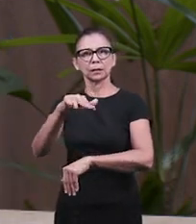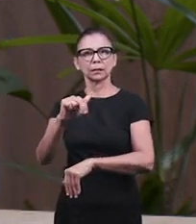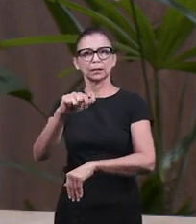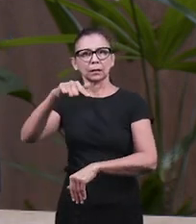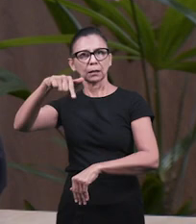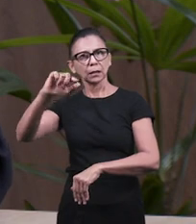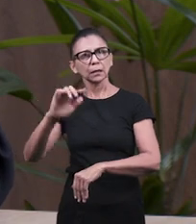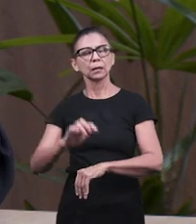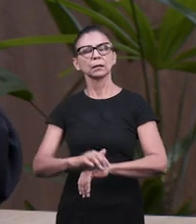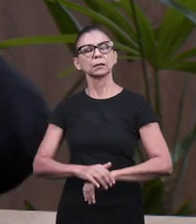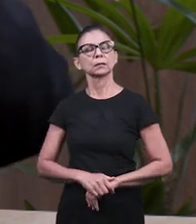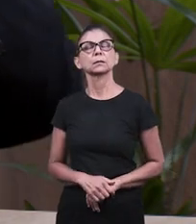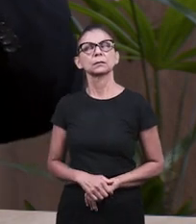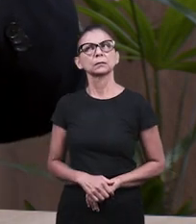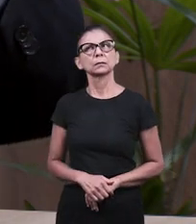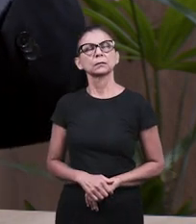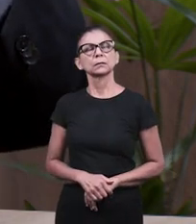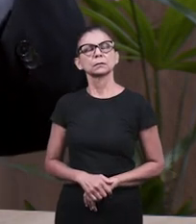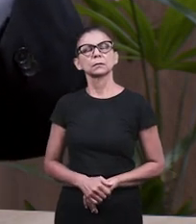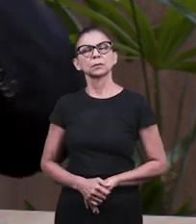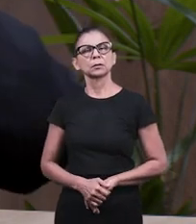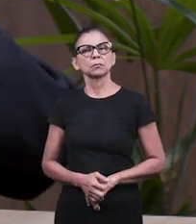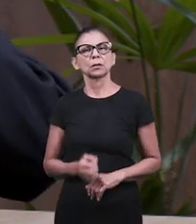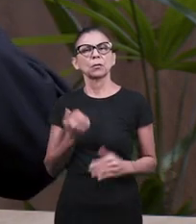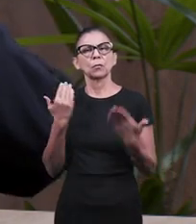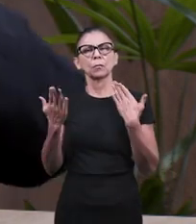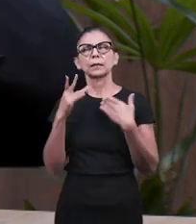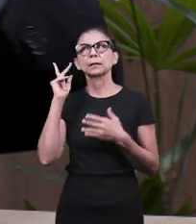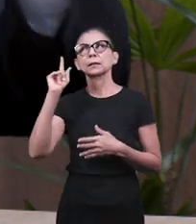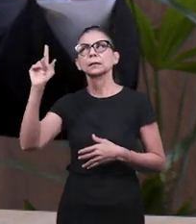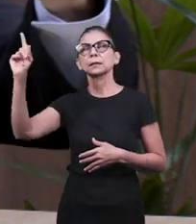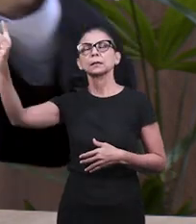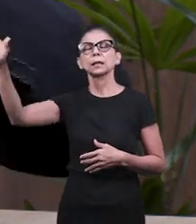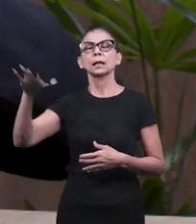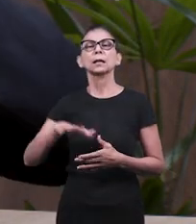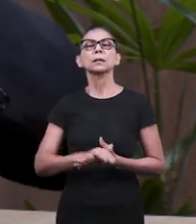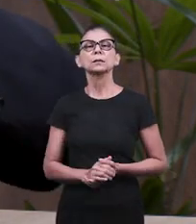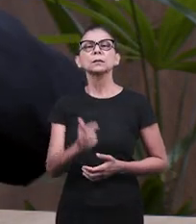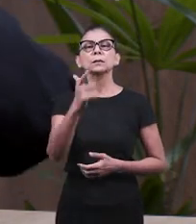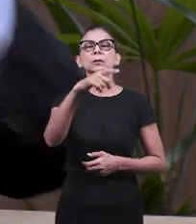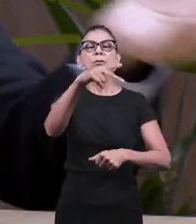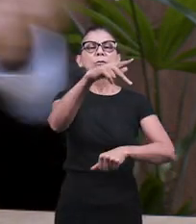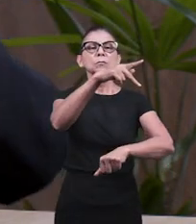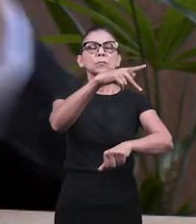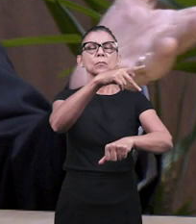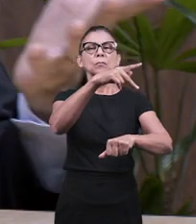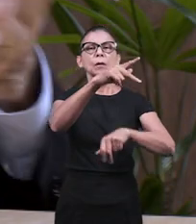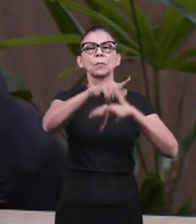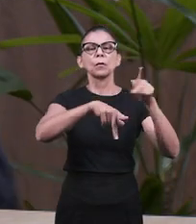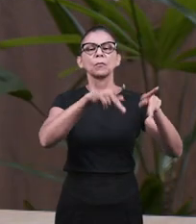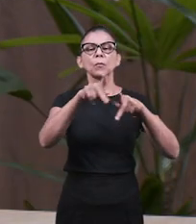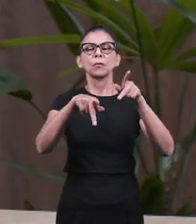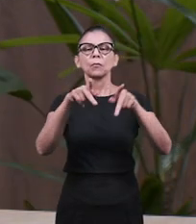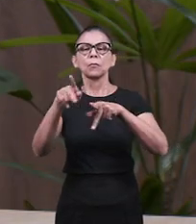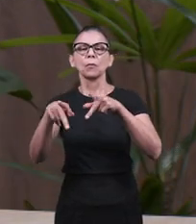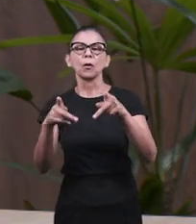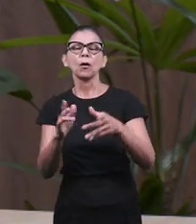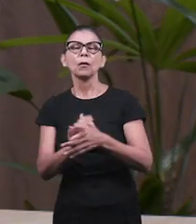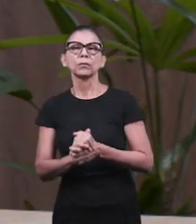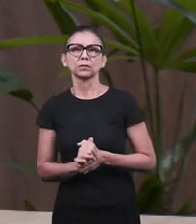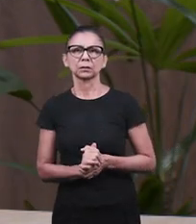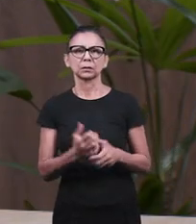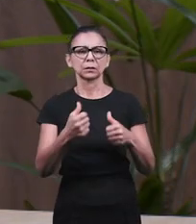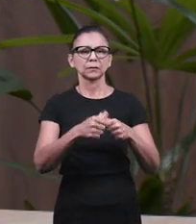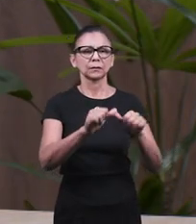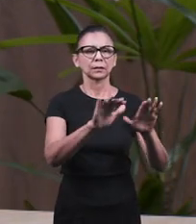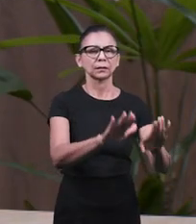eternidade. Aí você pergunta assim, mas e os amorreus, os jebuseus que moravam lá? Eles não tinham nada a ver com Deus, porque, na verdade, não era a